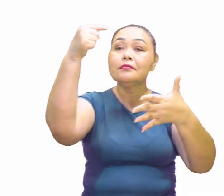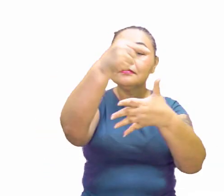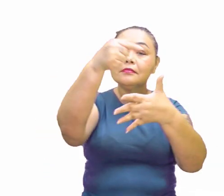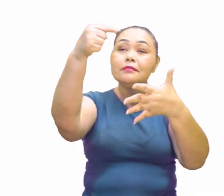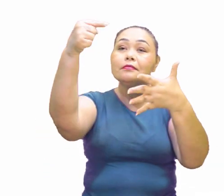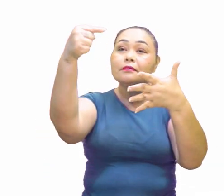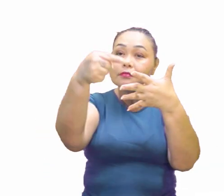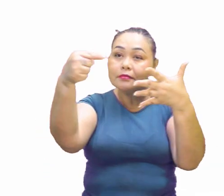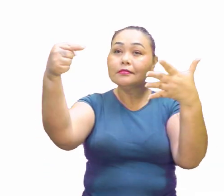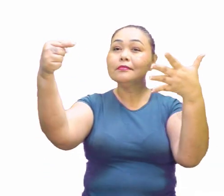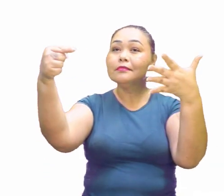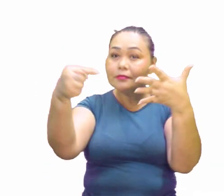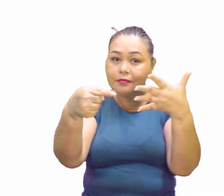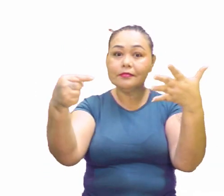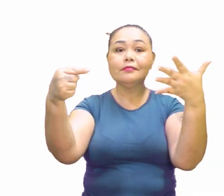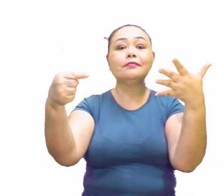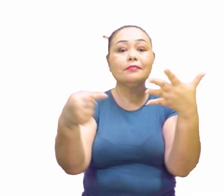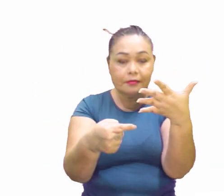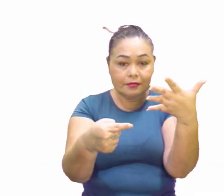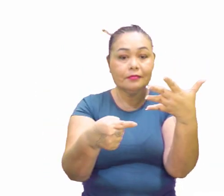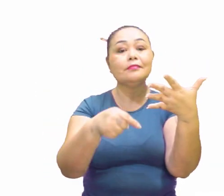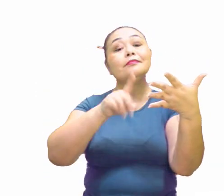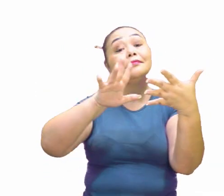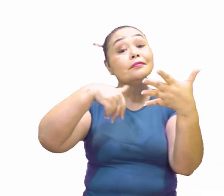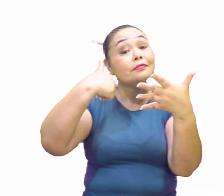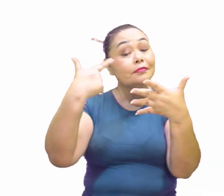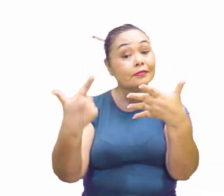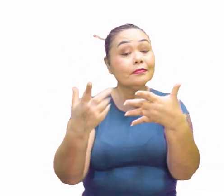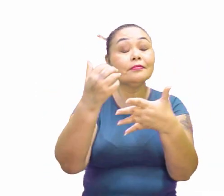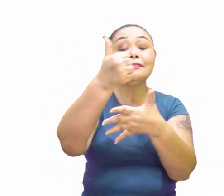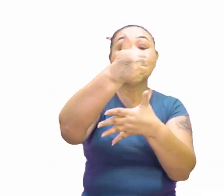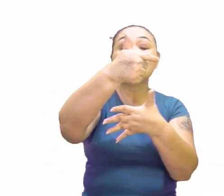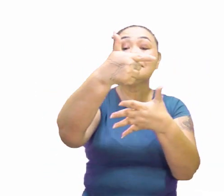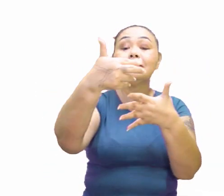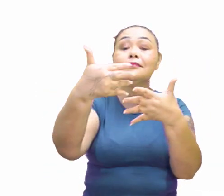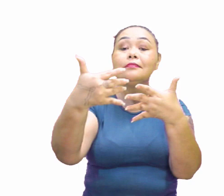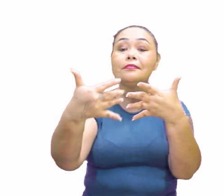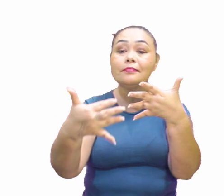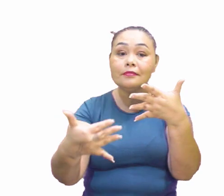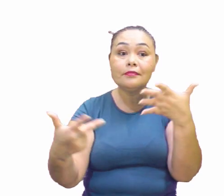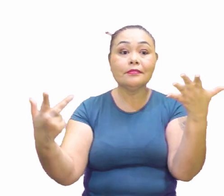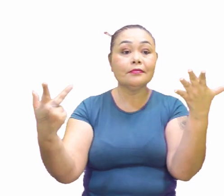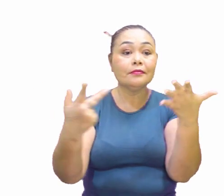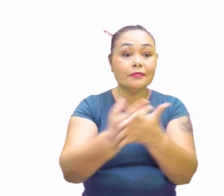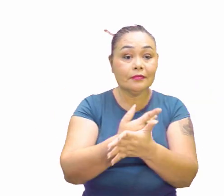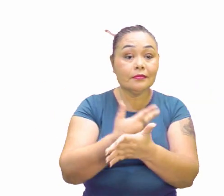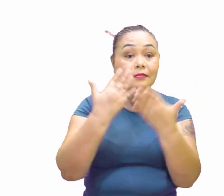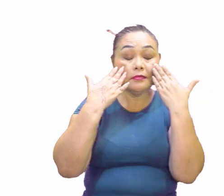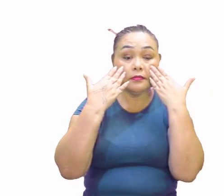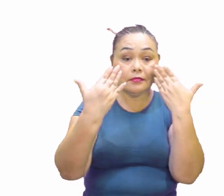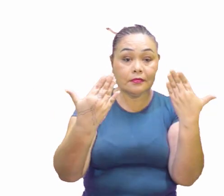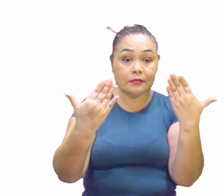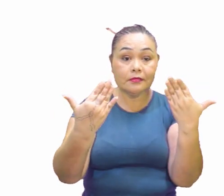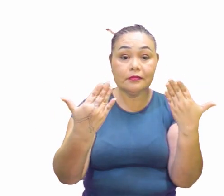um a um. Assim, você irá enumerar uma série de fatos que atestam